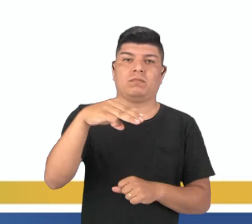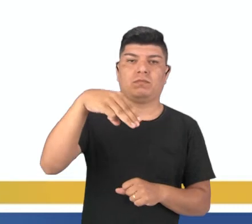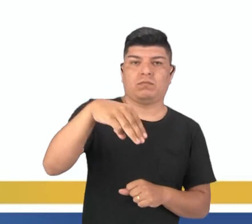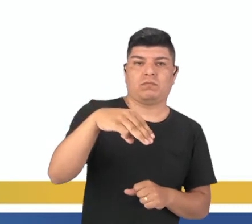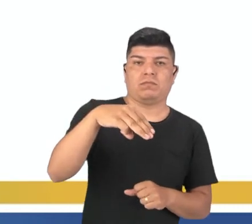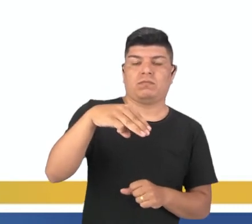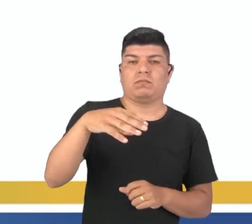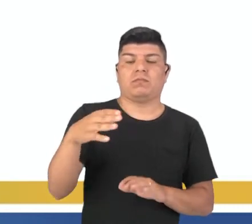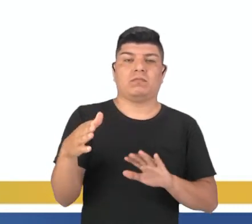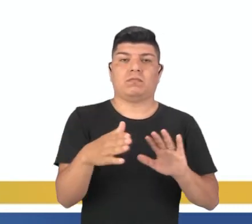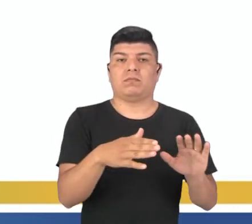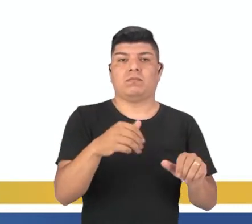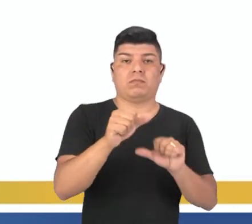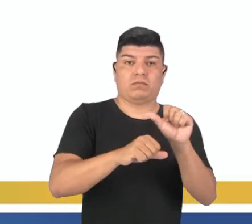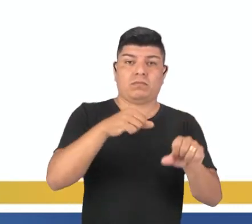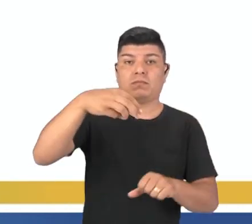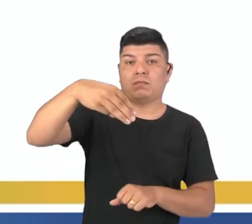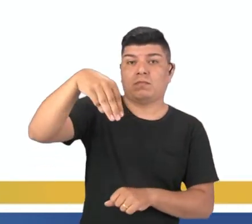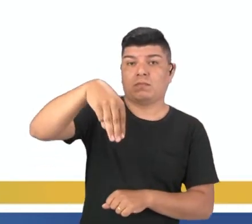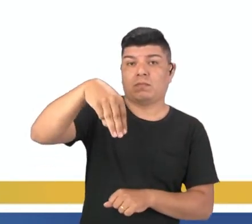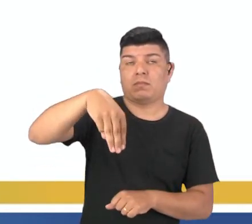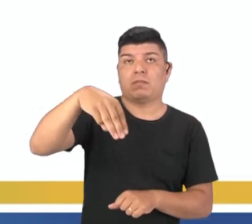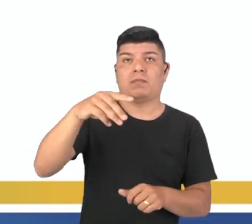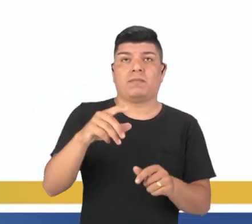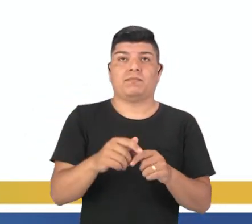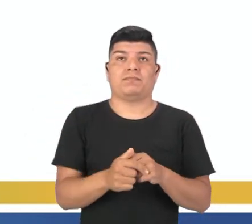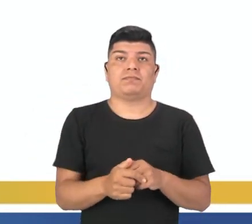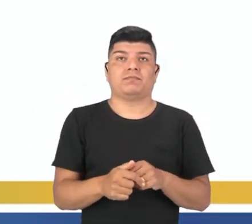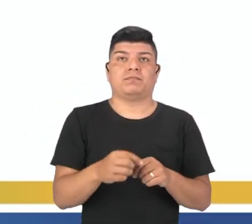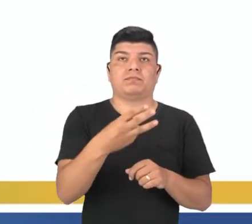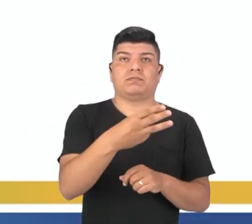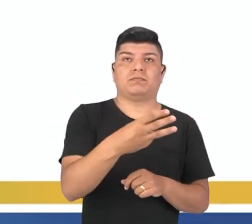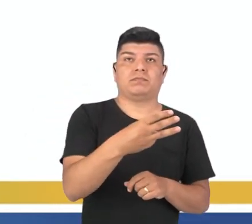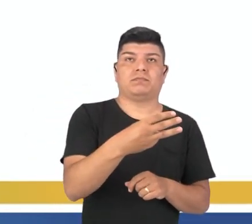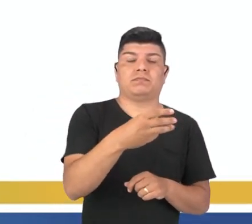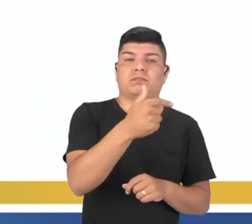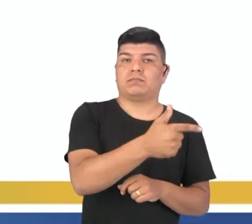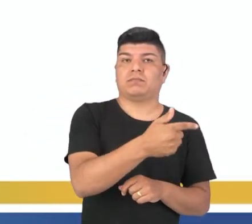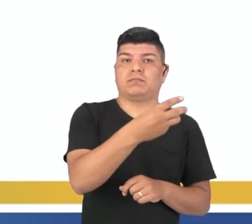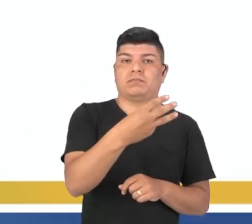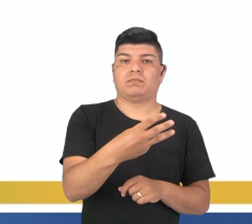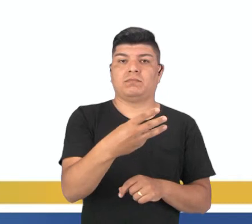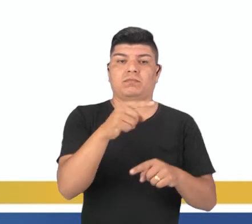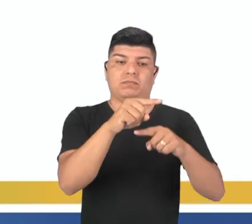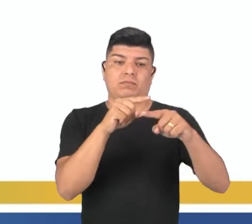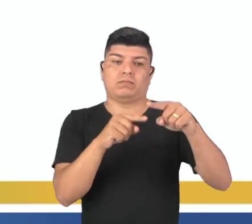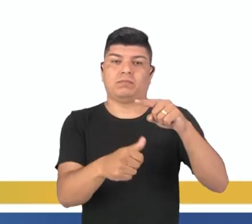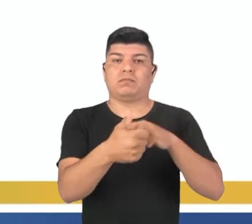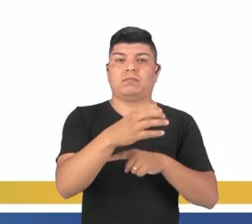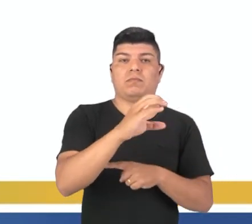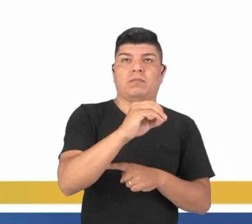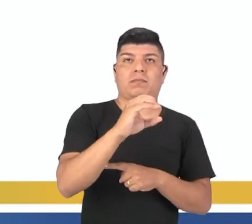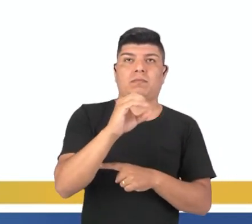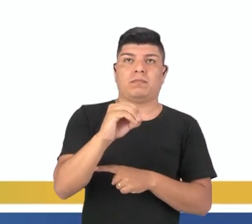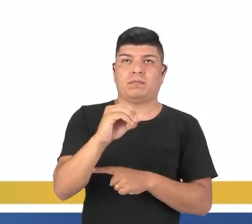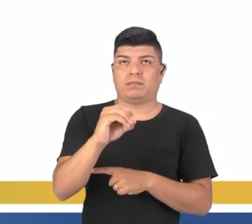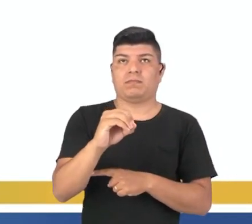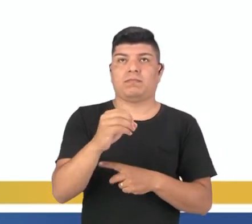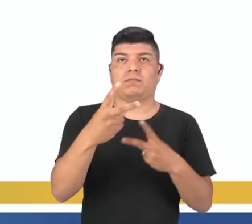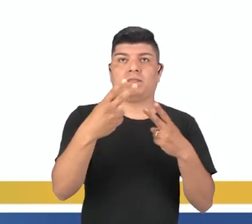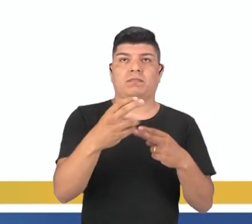metro, nós teremos 23 dividido para 100, né? Que é assim que a gente faz a conversão aí de centímetro para metro. Isso é